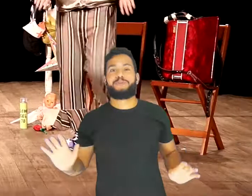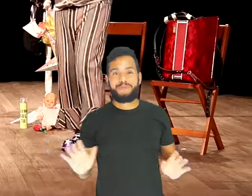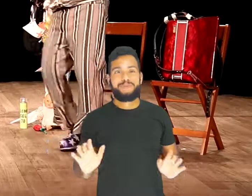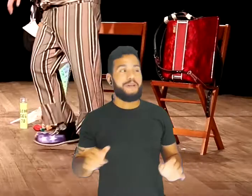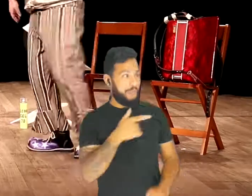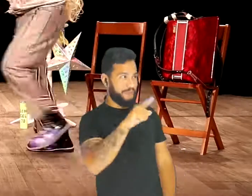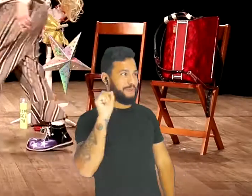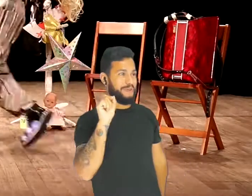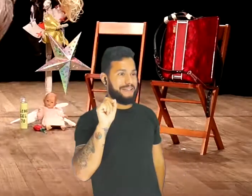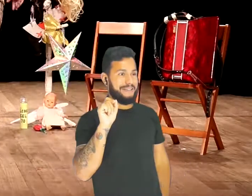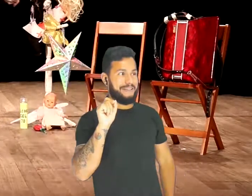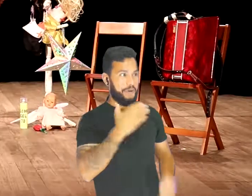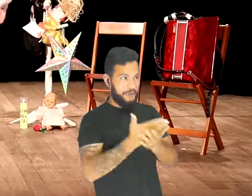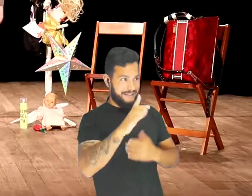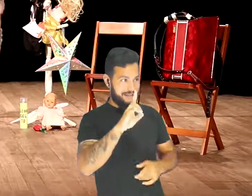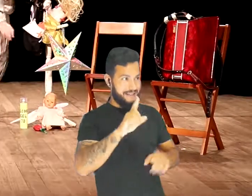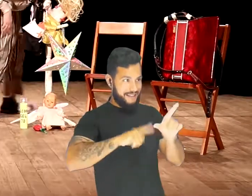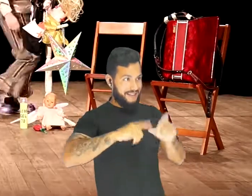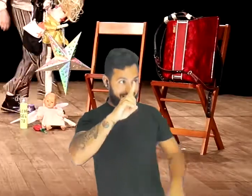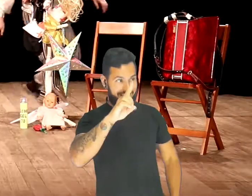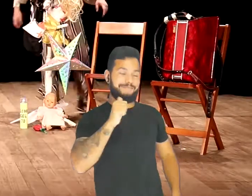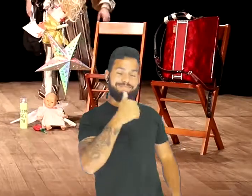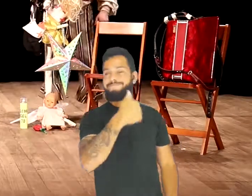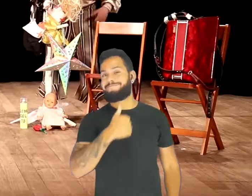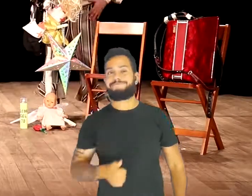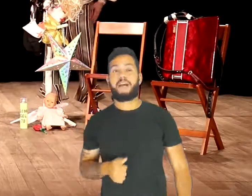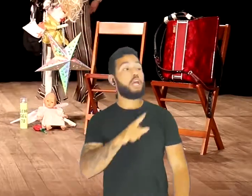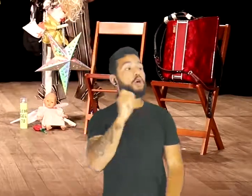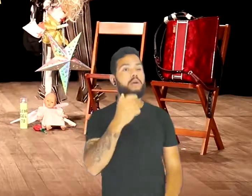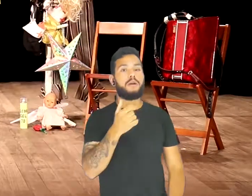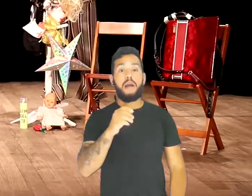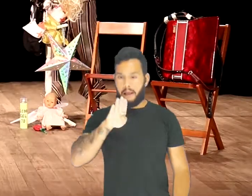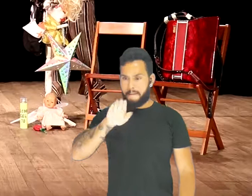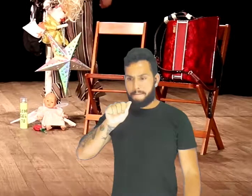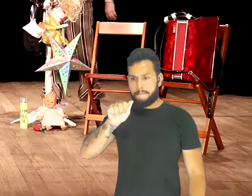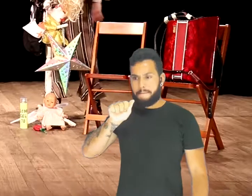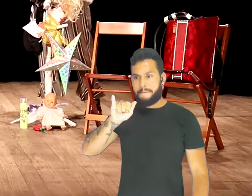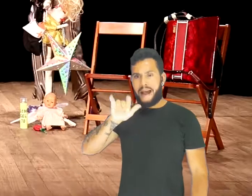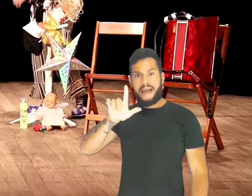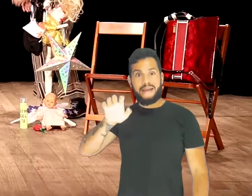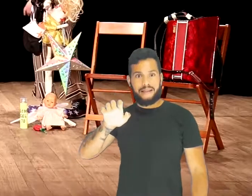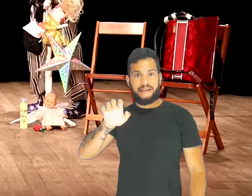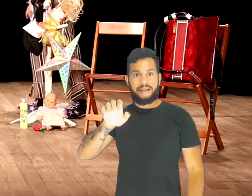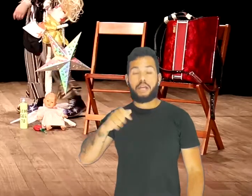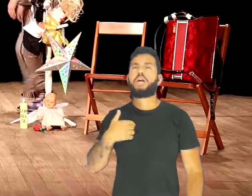nervoso. Coisa? Agora o Fernando D, escolhe. Né? Começa na letra D. Começa na letra D. O Fernando escolhe. Vai lá, Fernando. Baile.